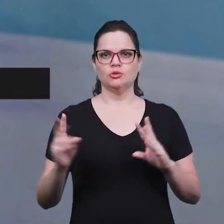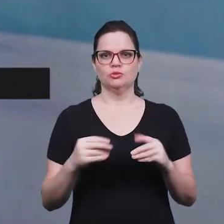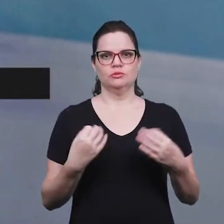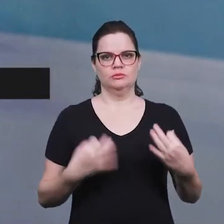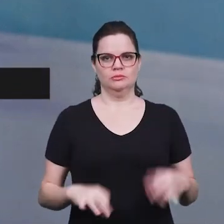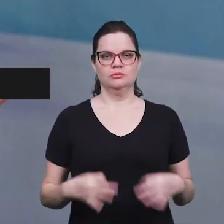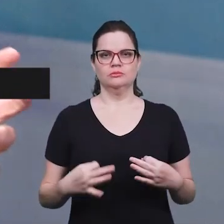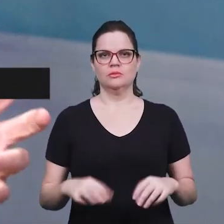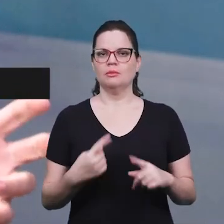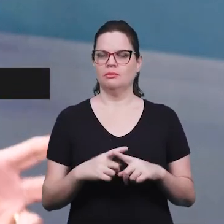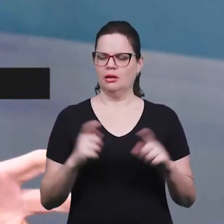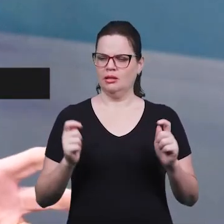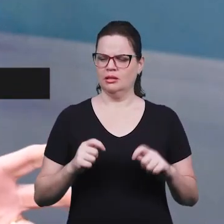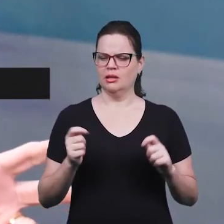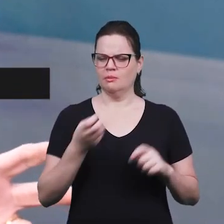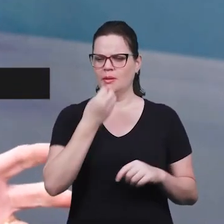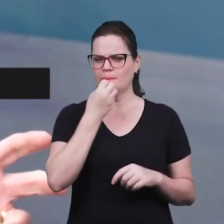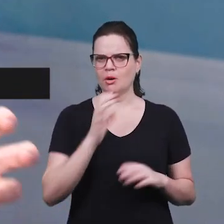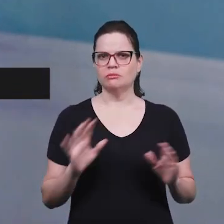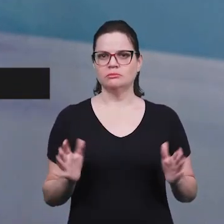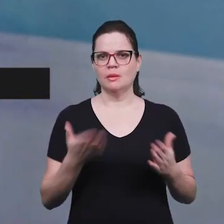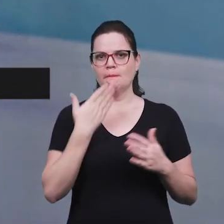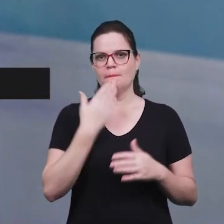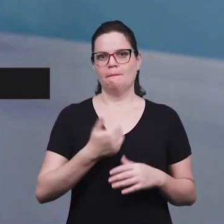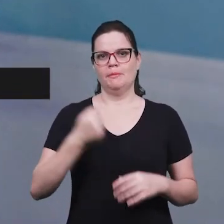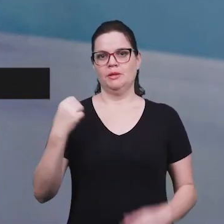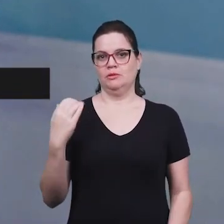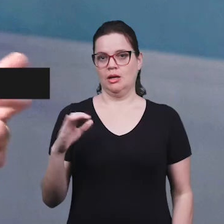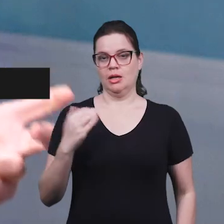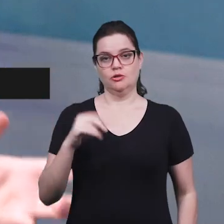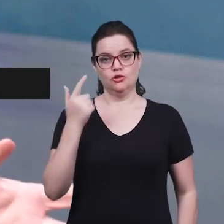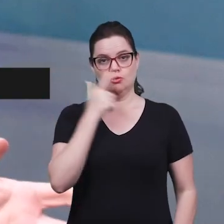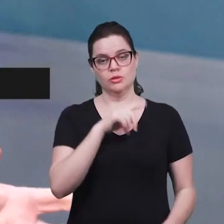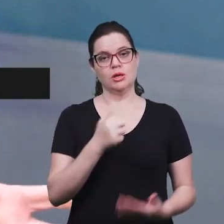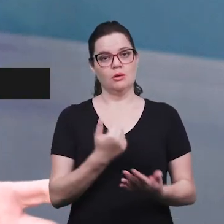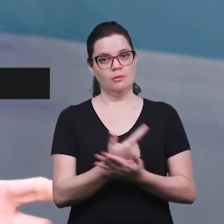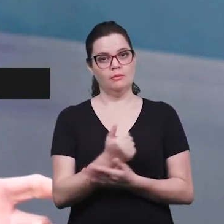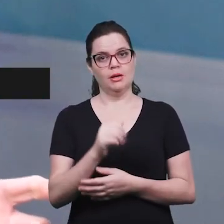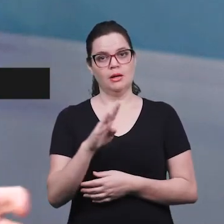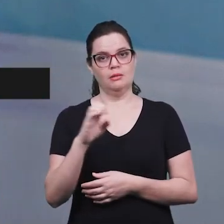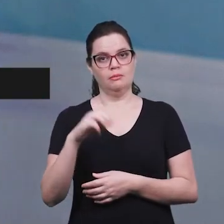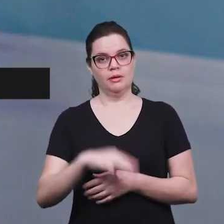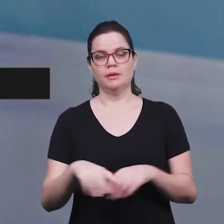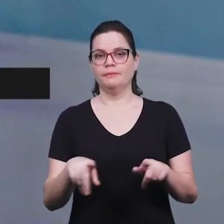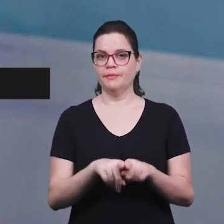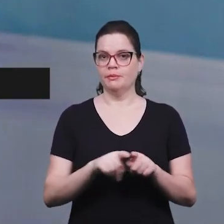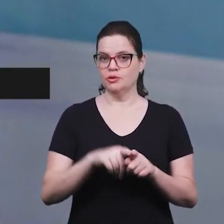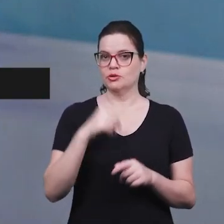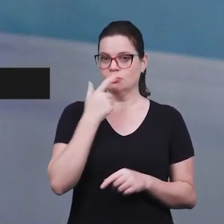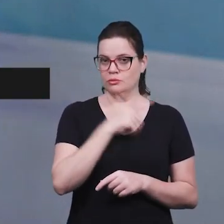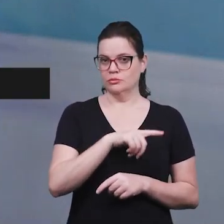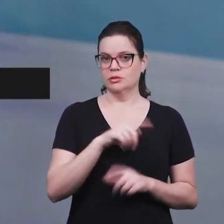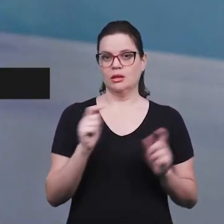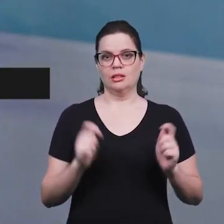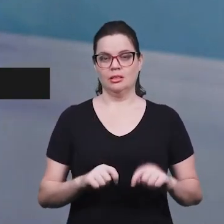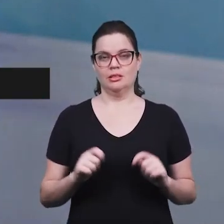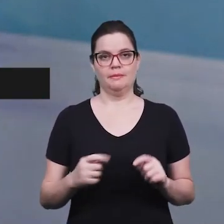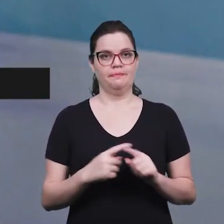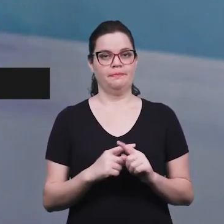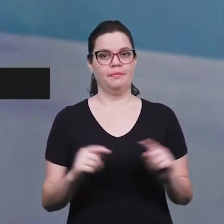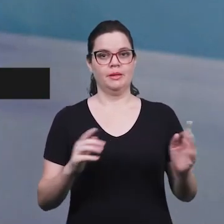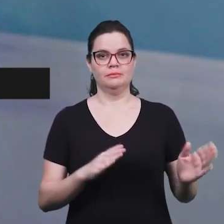É uma forma de fomentar um crédito, é uma forma de adquirir um bem, é uma forma de uma conquista.